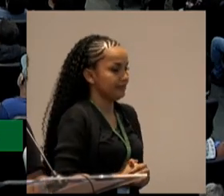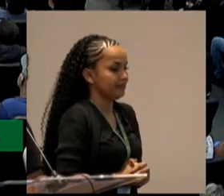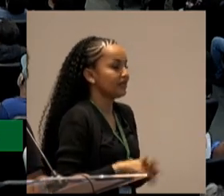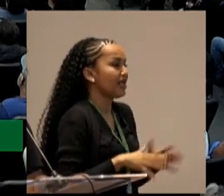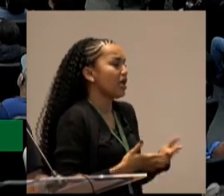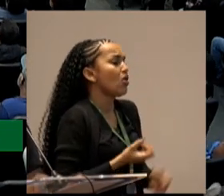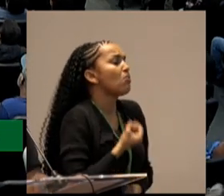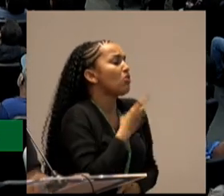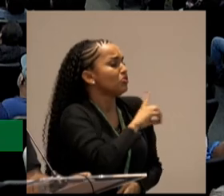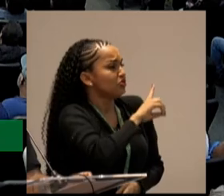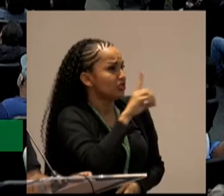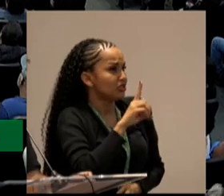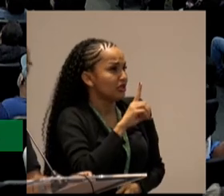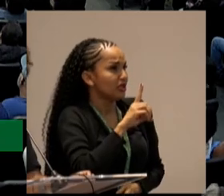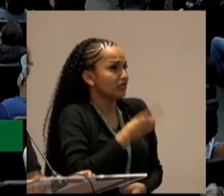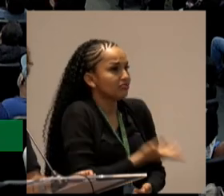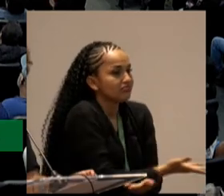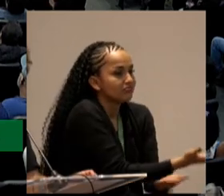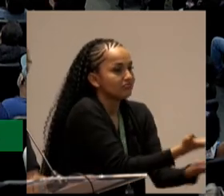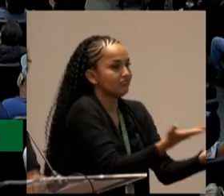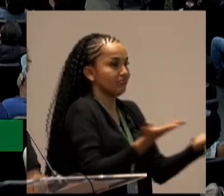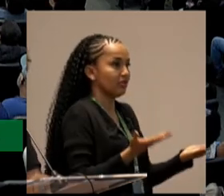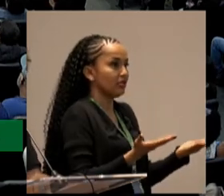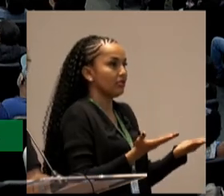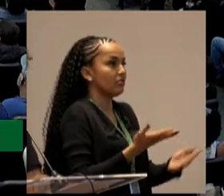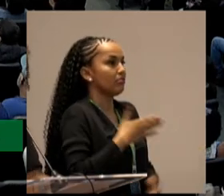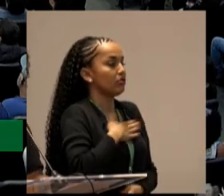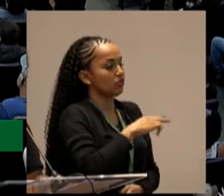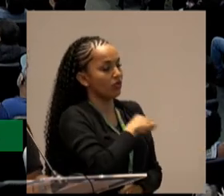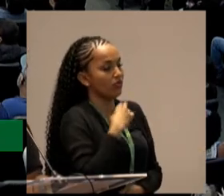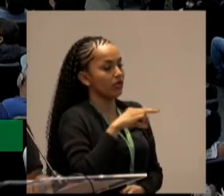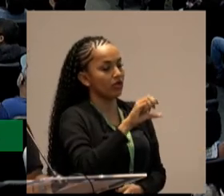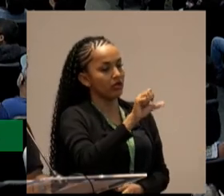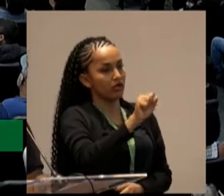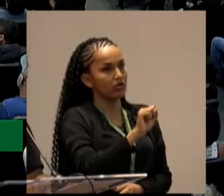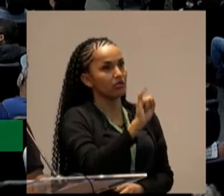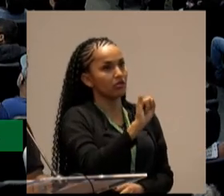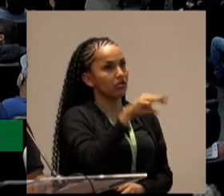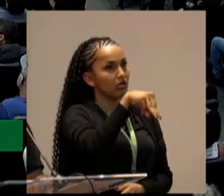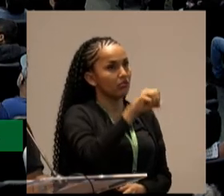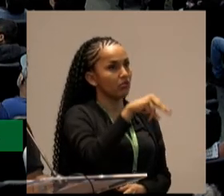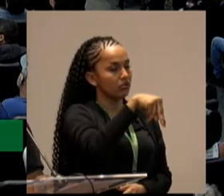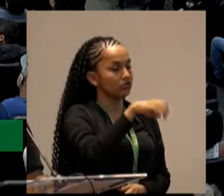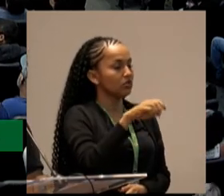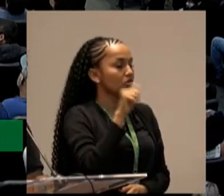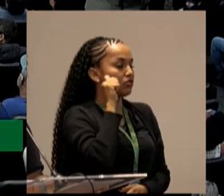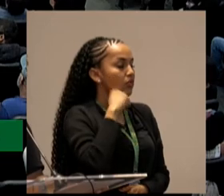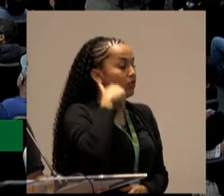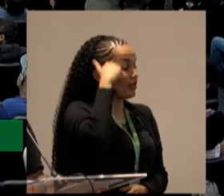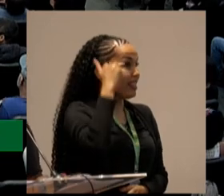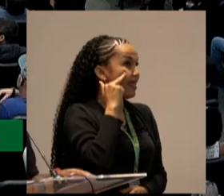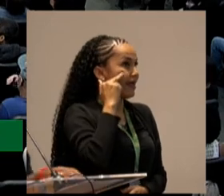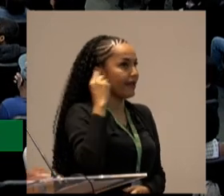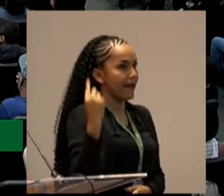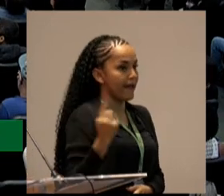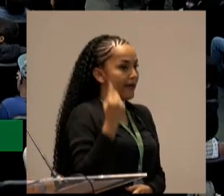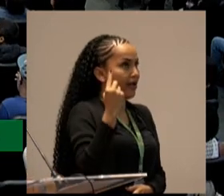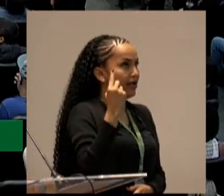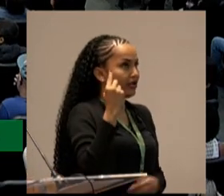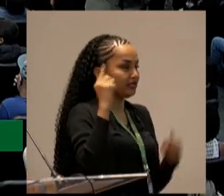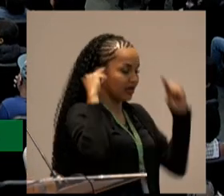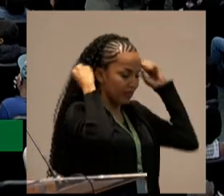Bom dia a todas as pessoas. Eu me chamo Simone, eu sou uma mulher negra, alta, de